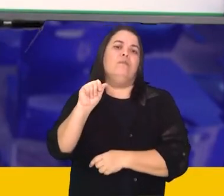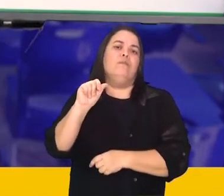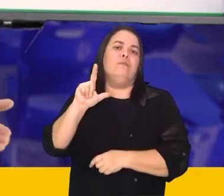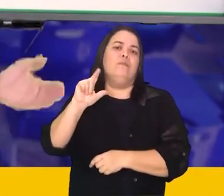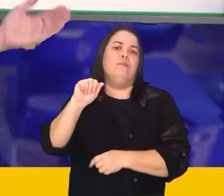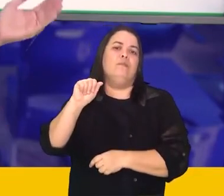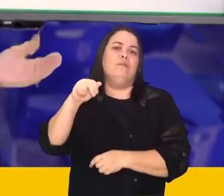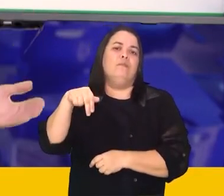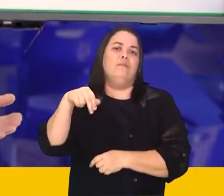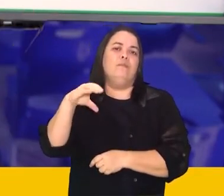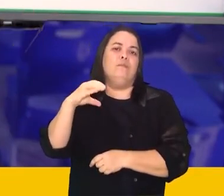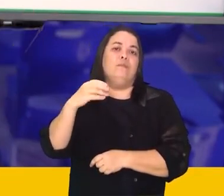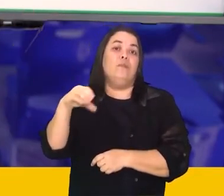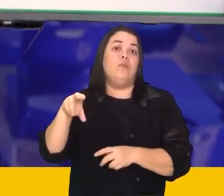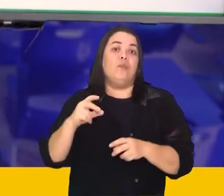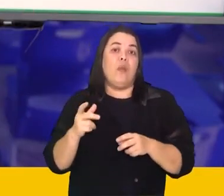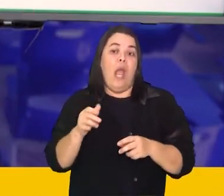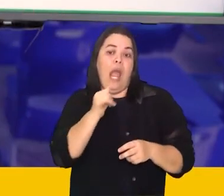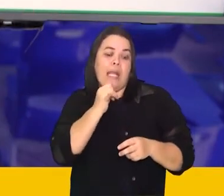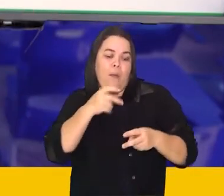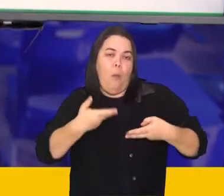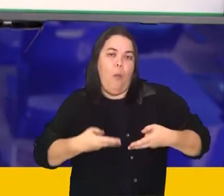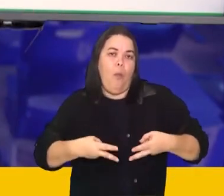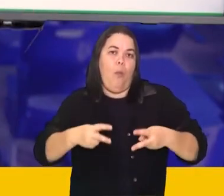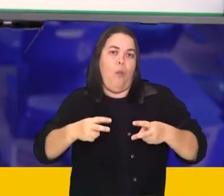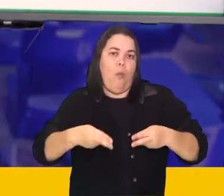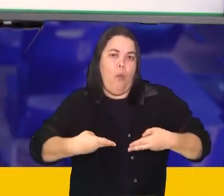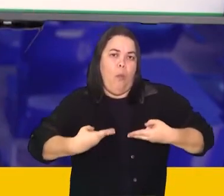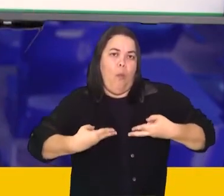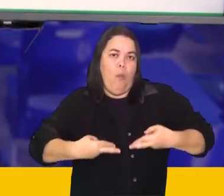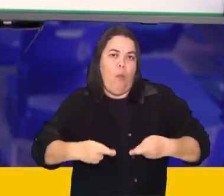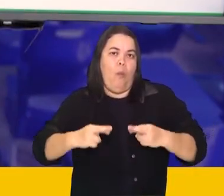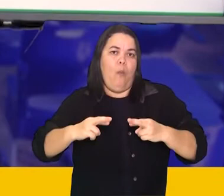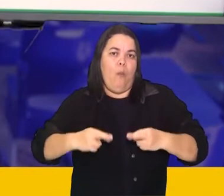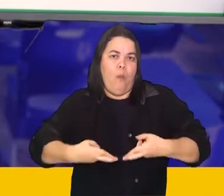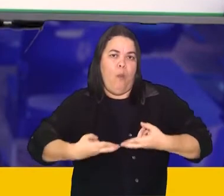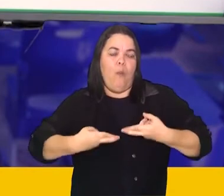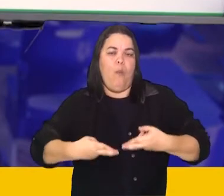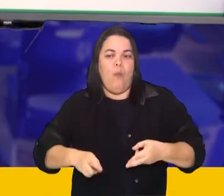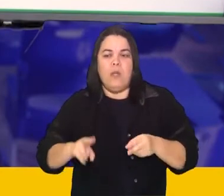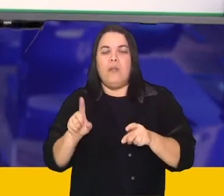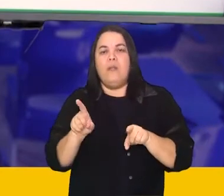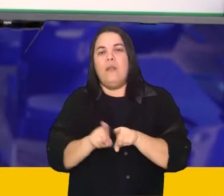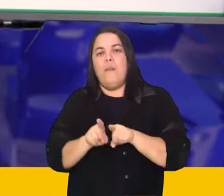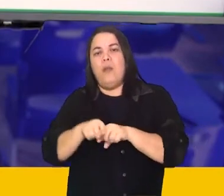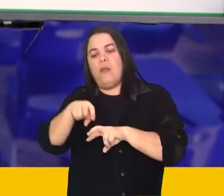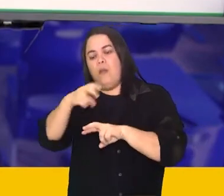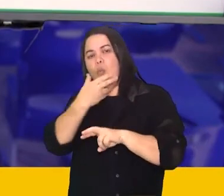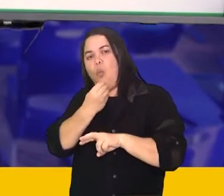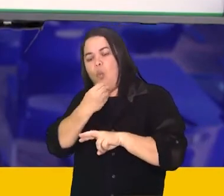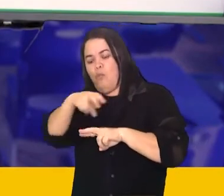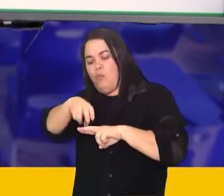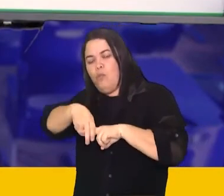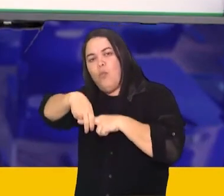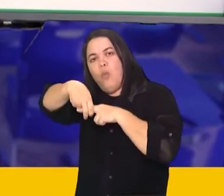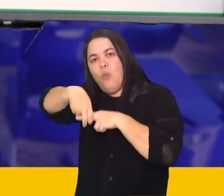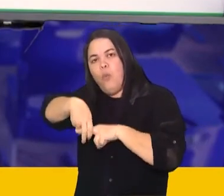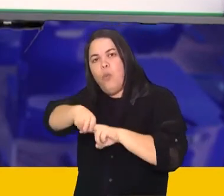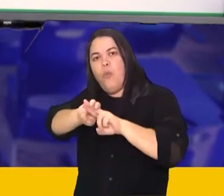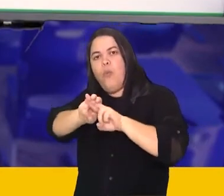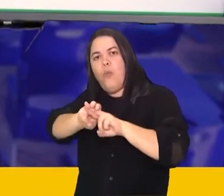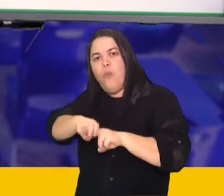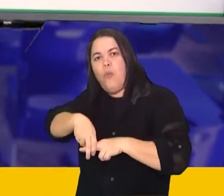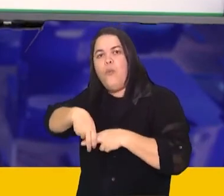caso da rede, o balanço da rede, e o balanço do homem que parou para dar um tempo ali na vida e foi balançar, essa